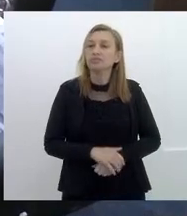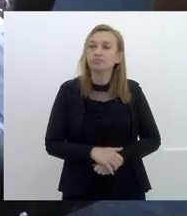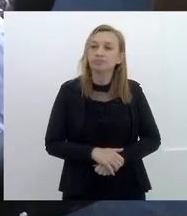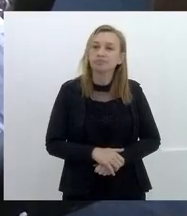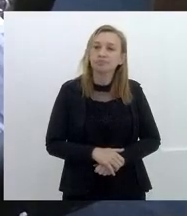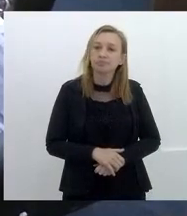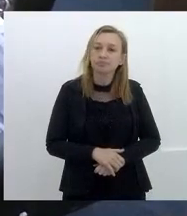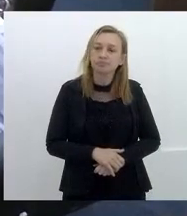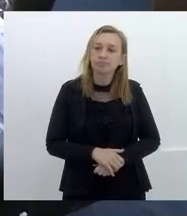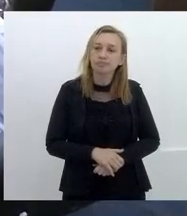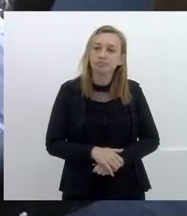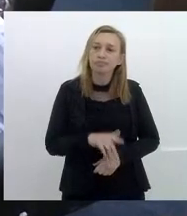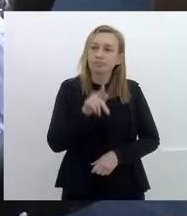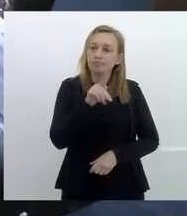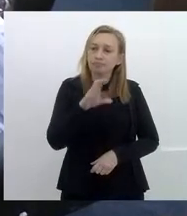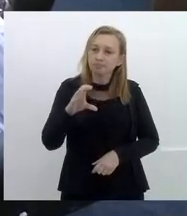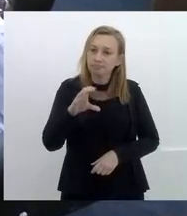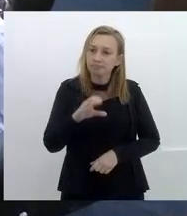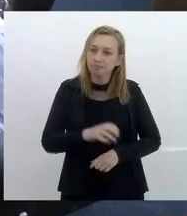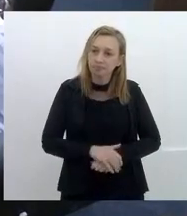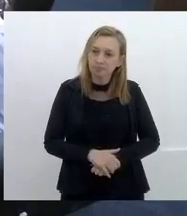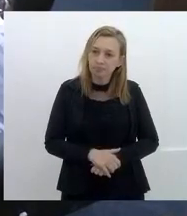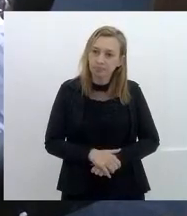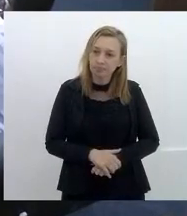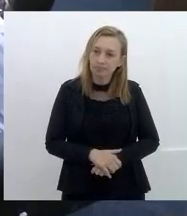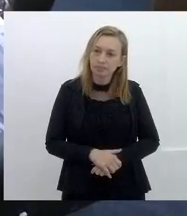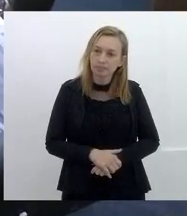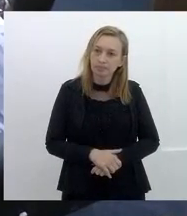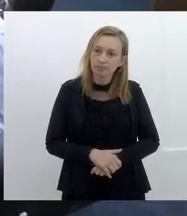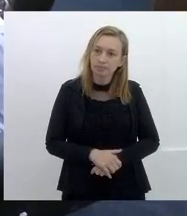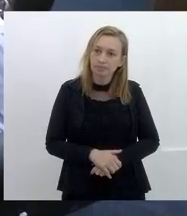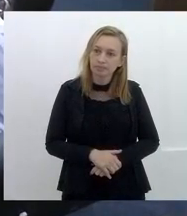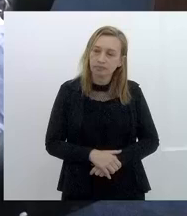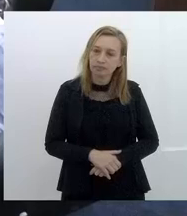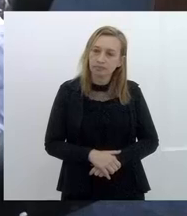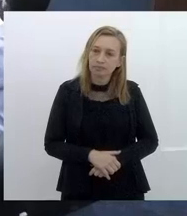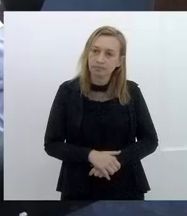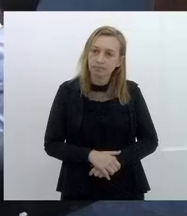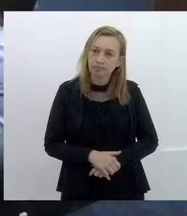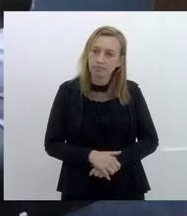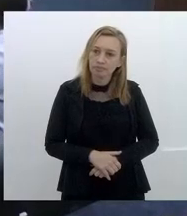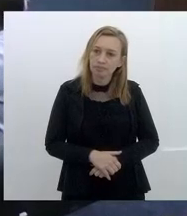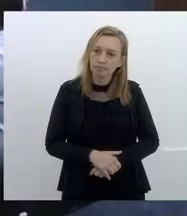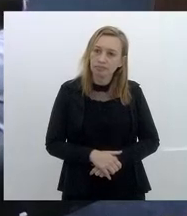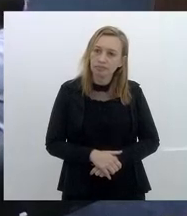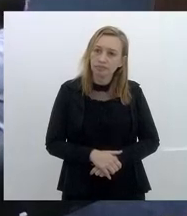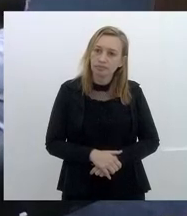na PEC a presença de orelhana napec